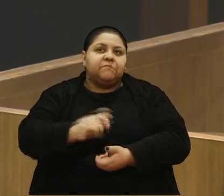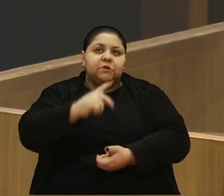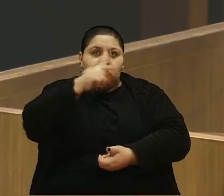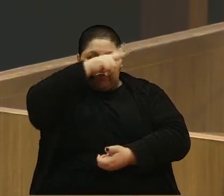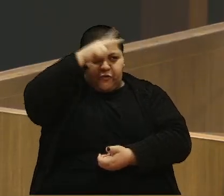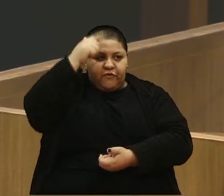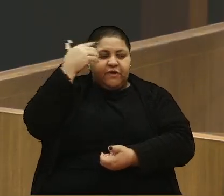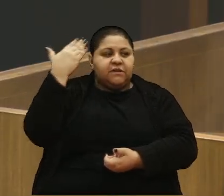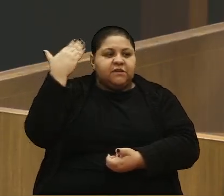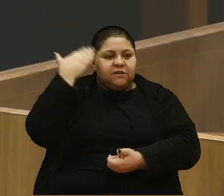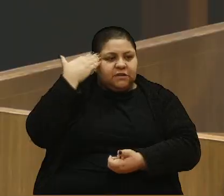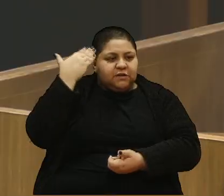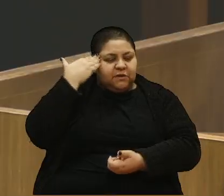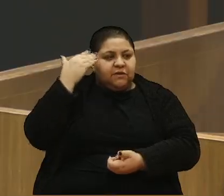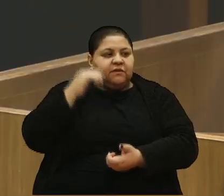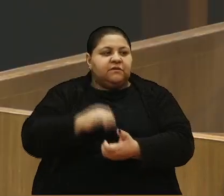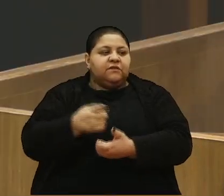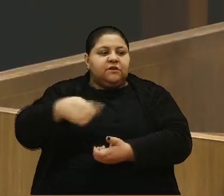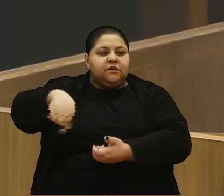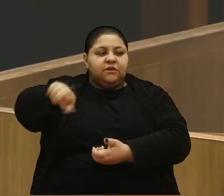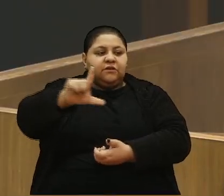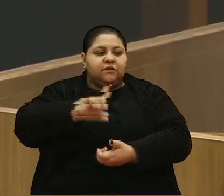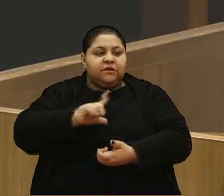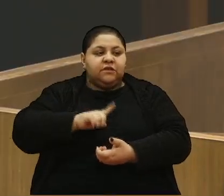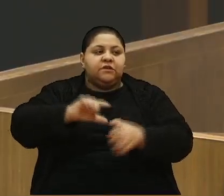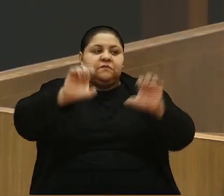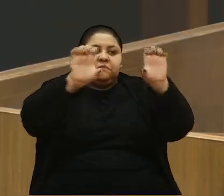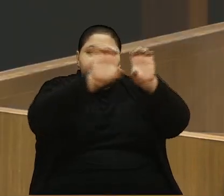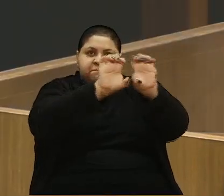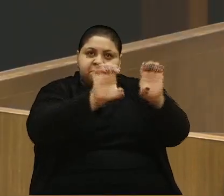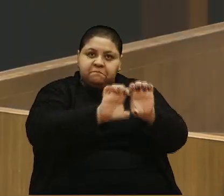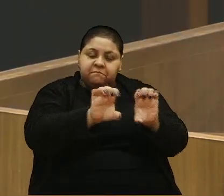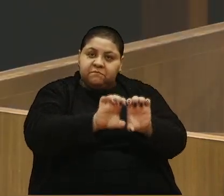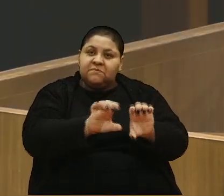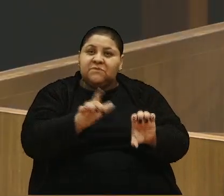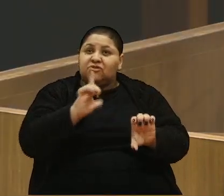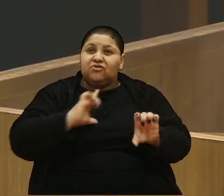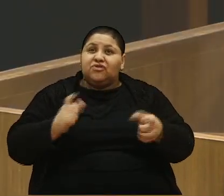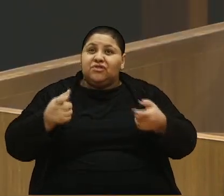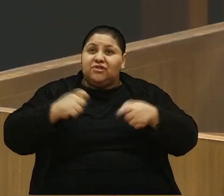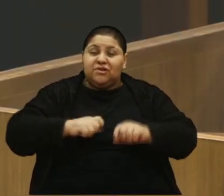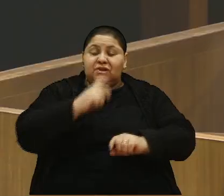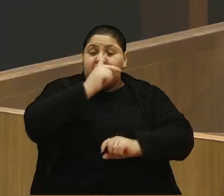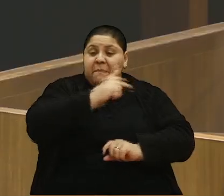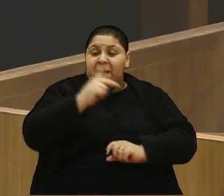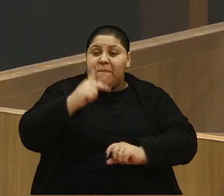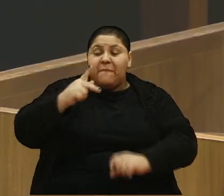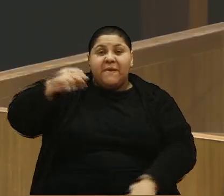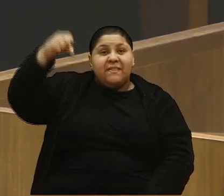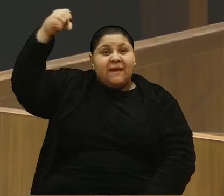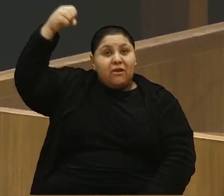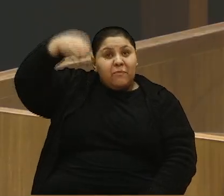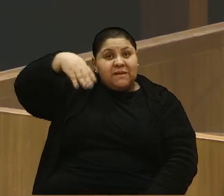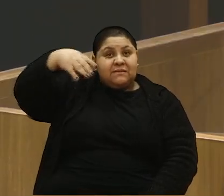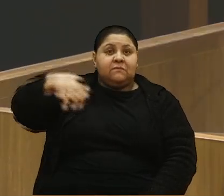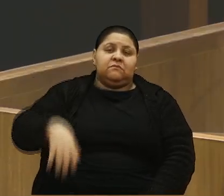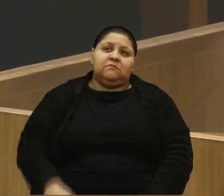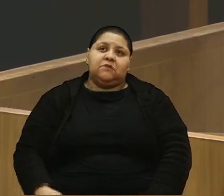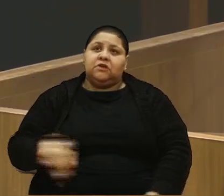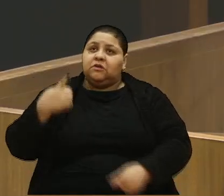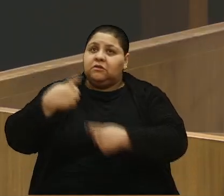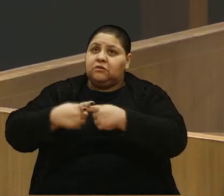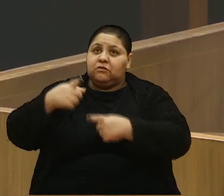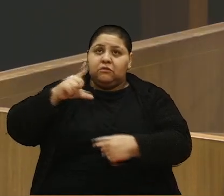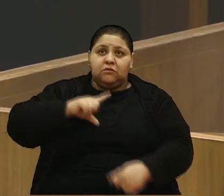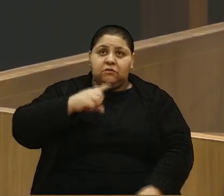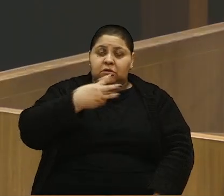sabe que se nós tivéssemos estrutura, não haveria necessidade da PPP da iluminação. Porque nós tínhamos